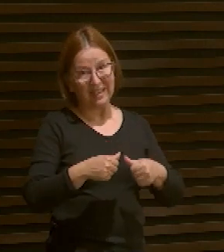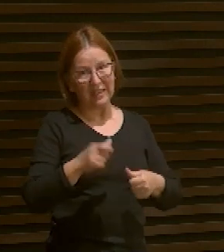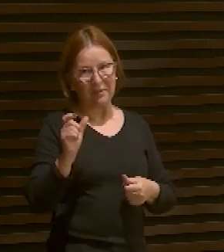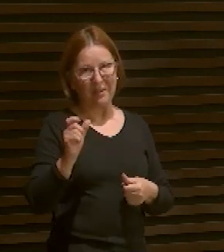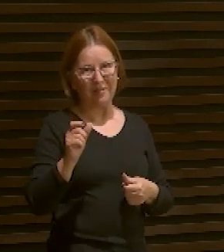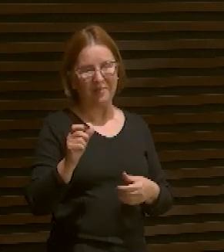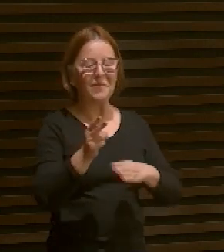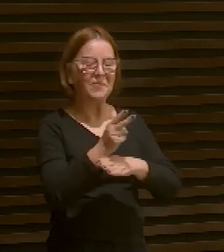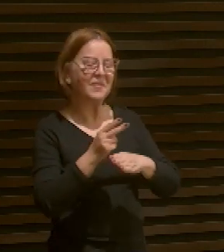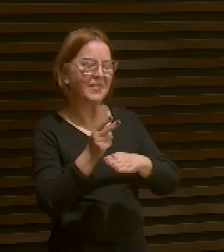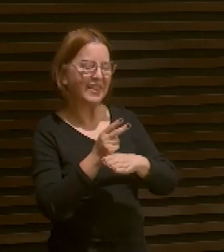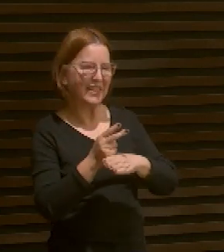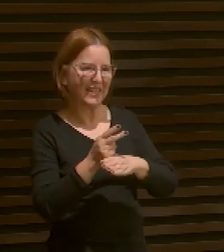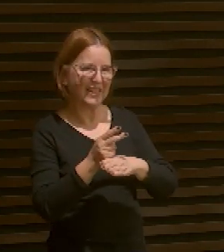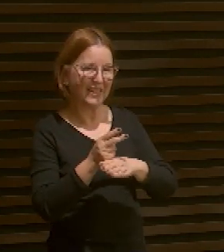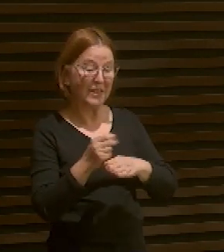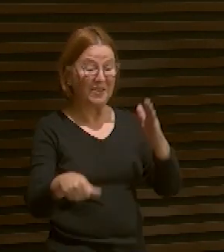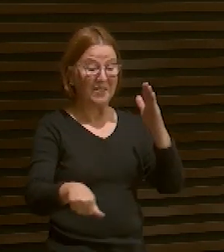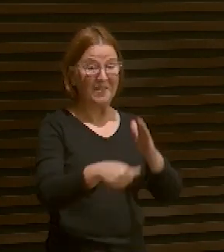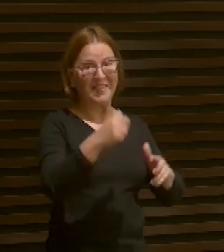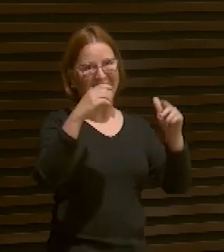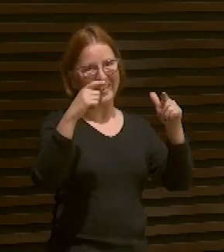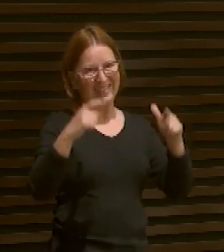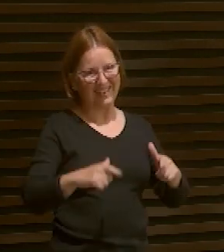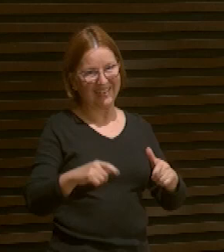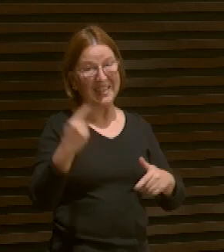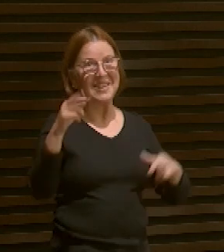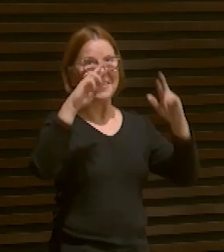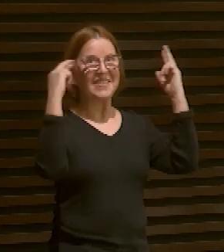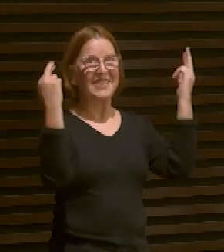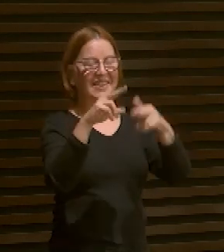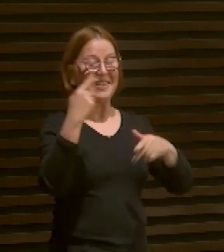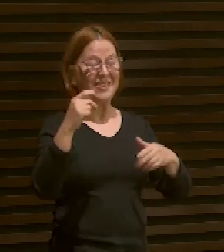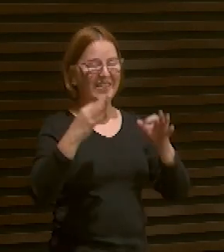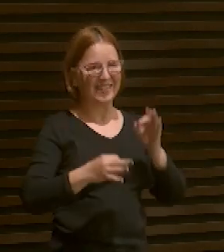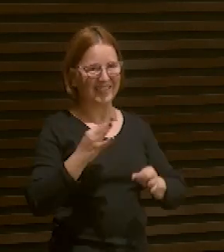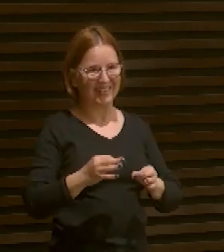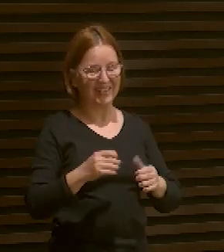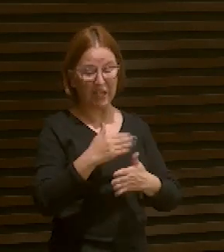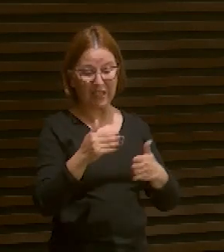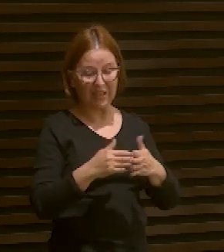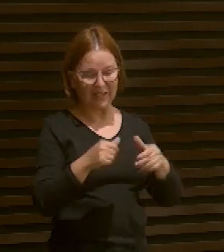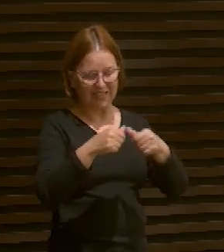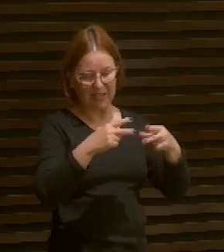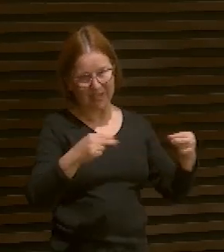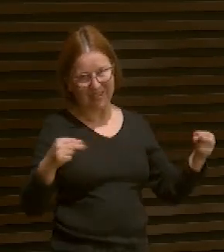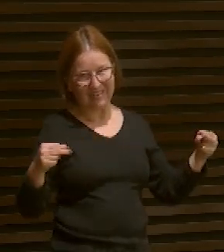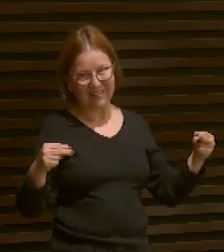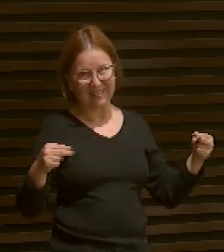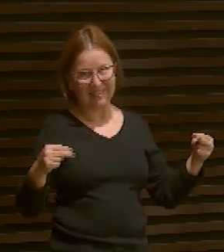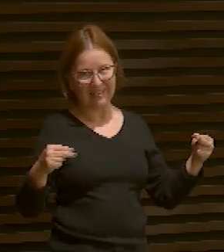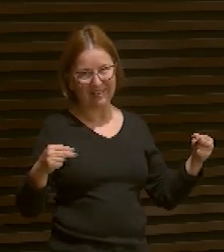buscai, pois, em primeiro lugar o seu reino e a sua justiça, e todas estas